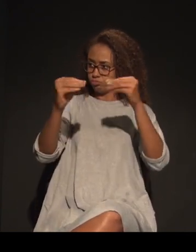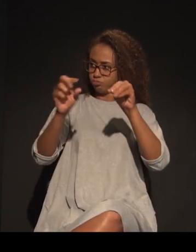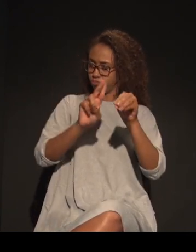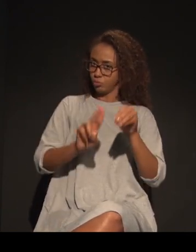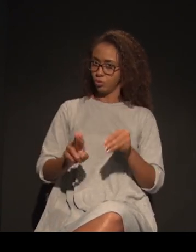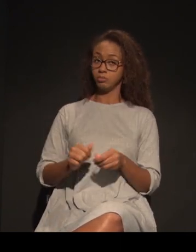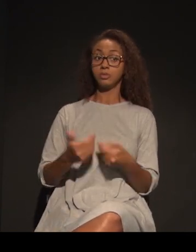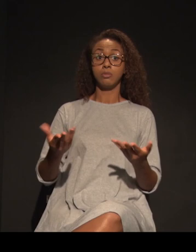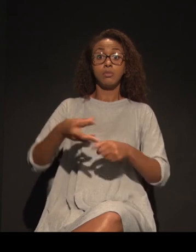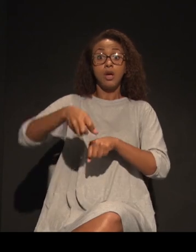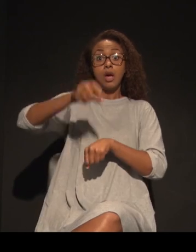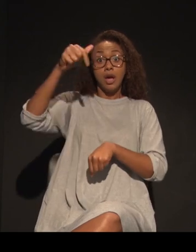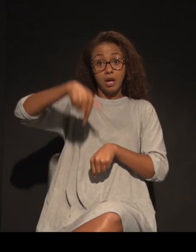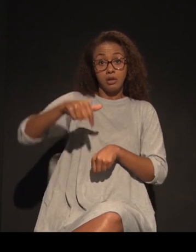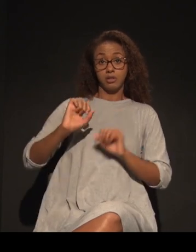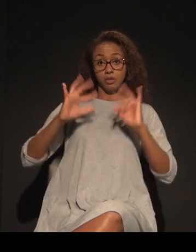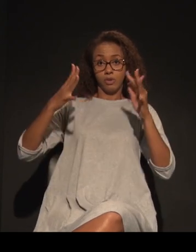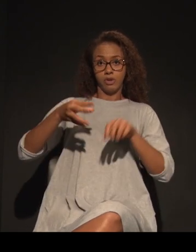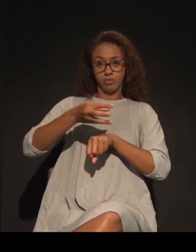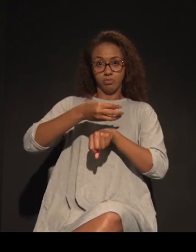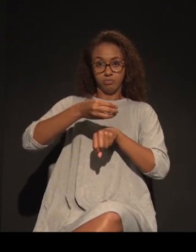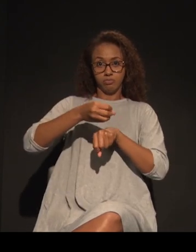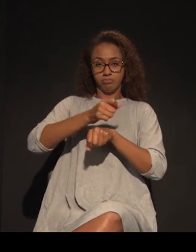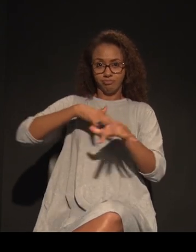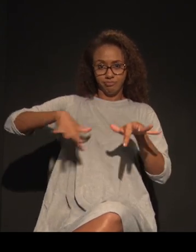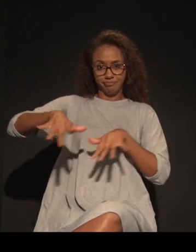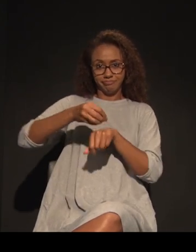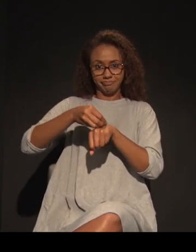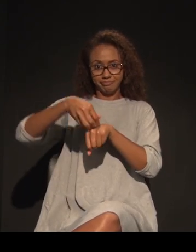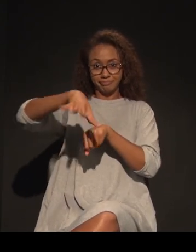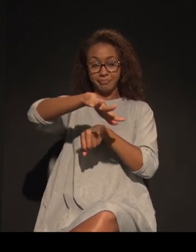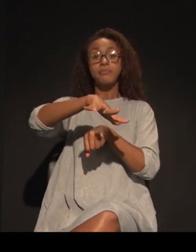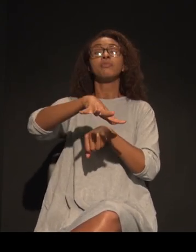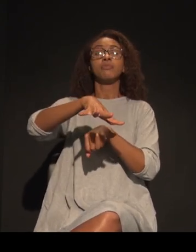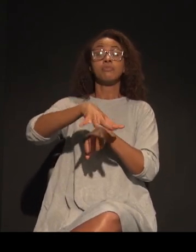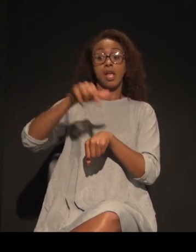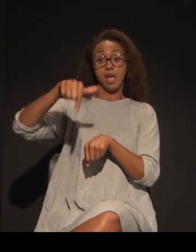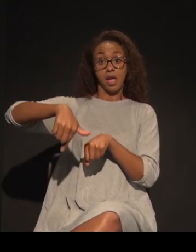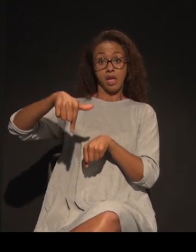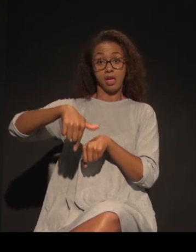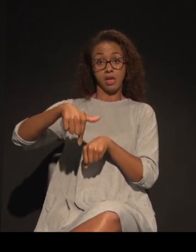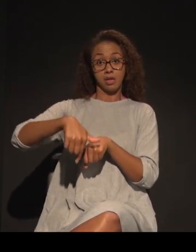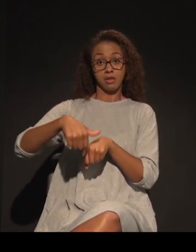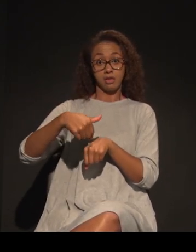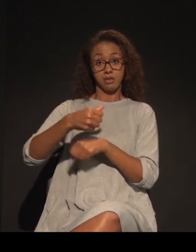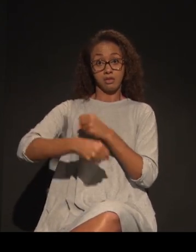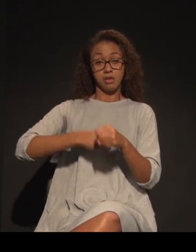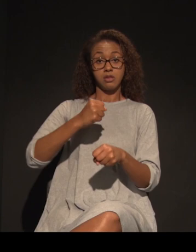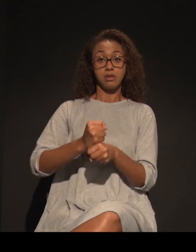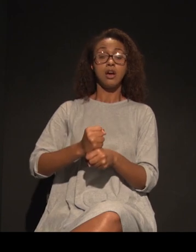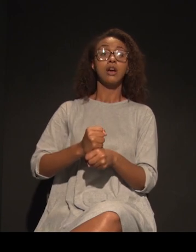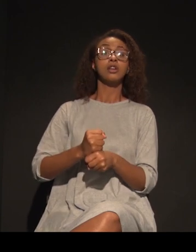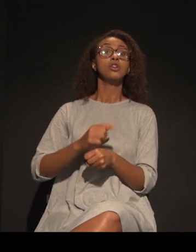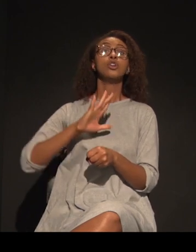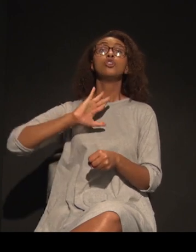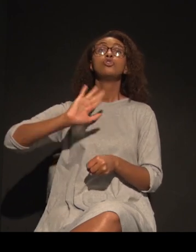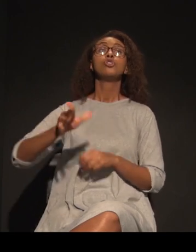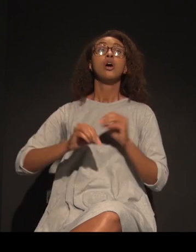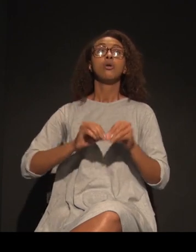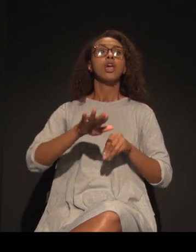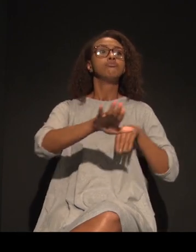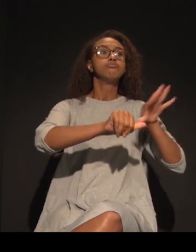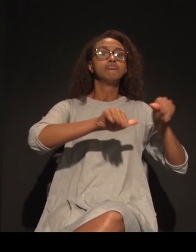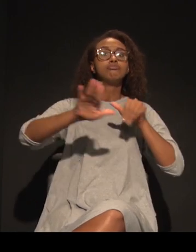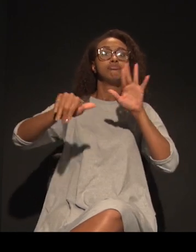ajuda nem eu acho que não sabe disso a gente é nessa edição a gente completa 50 povos convidados nós